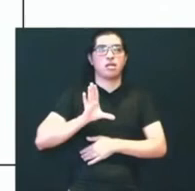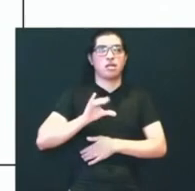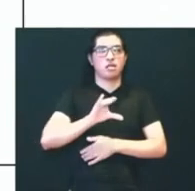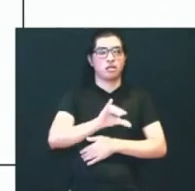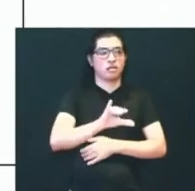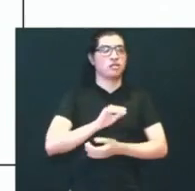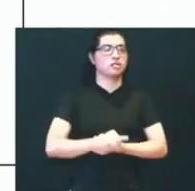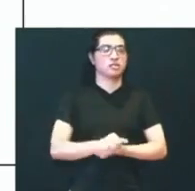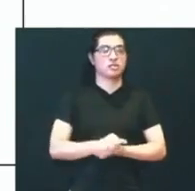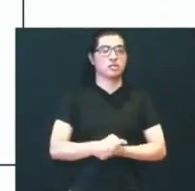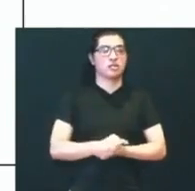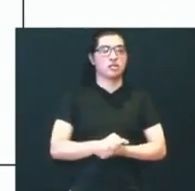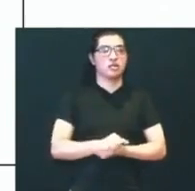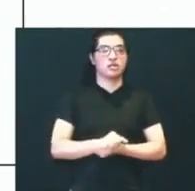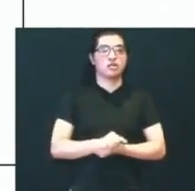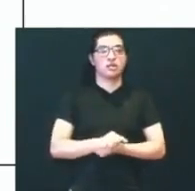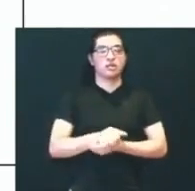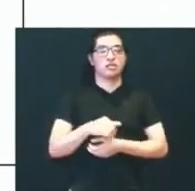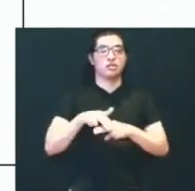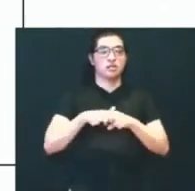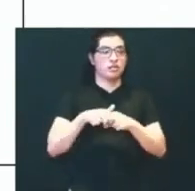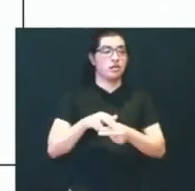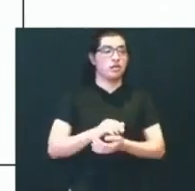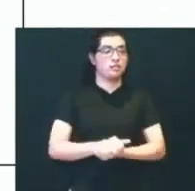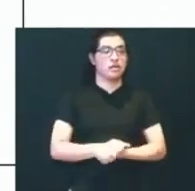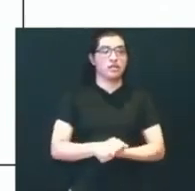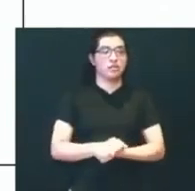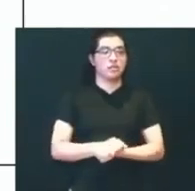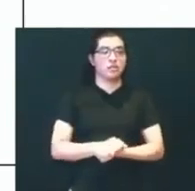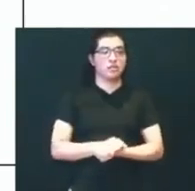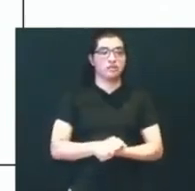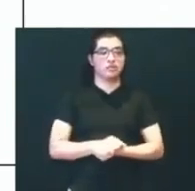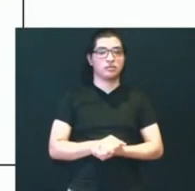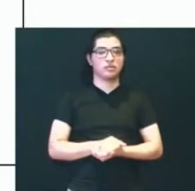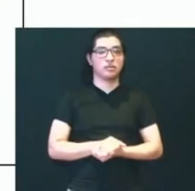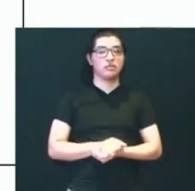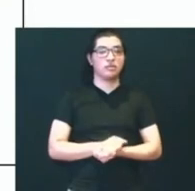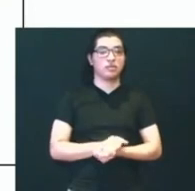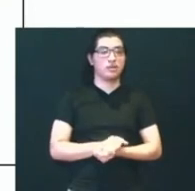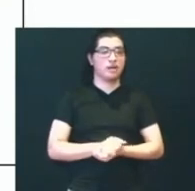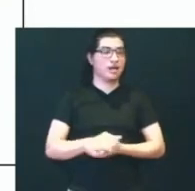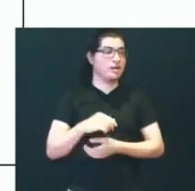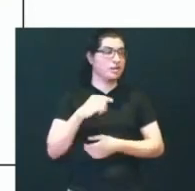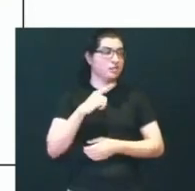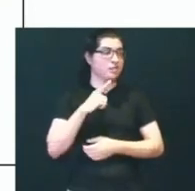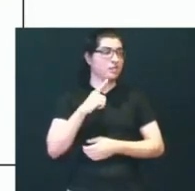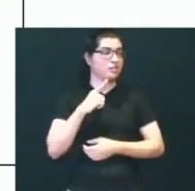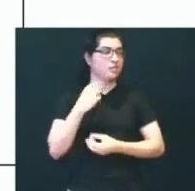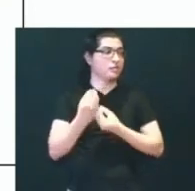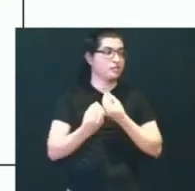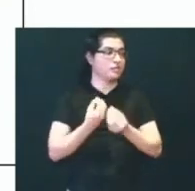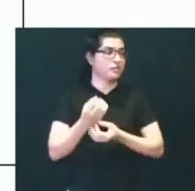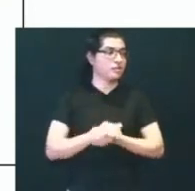óssea. Então, eu tenho que obrigatoriamente fazer um estudo da medula óssea para poder fazer o diagnóstico adequado.